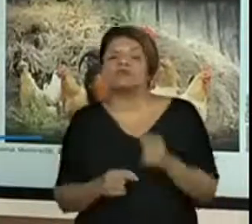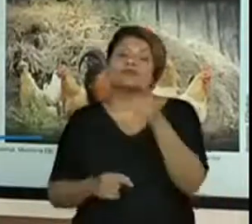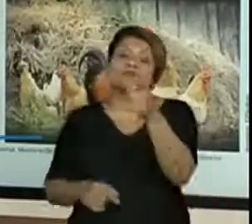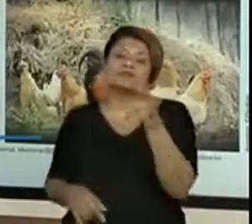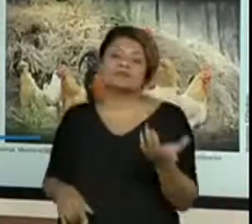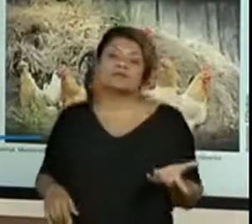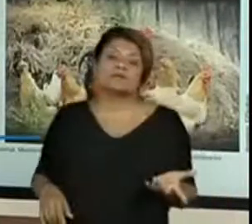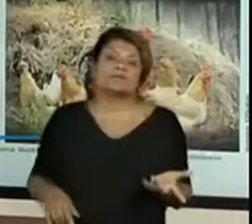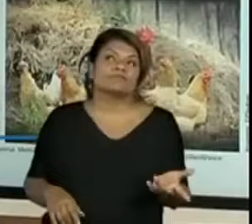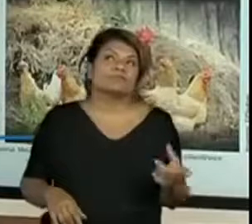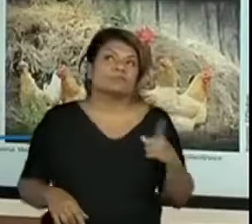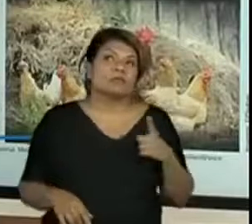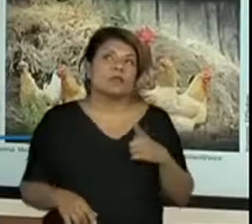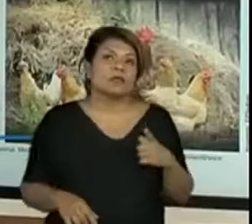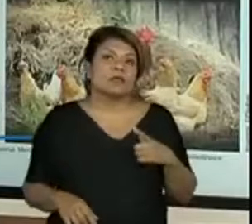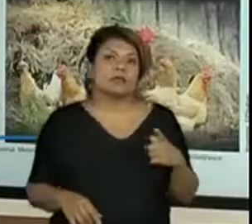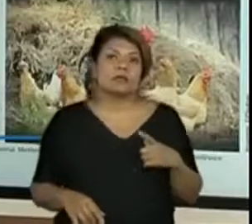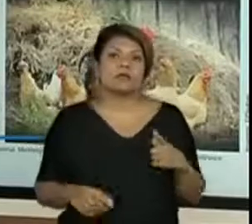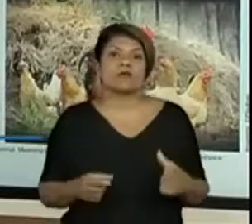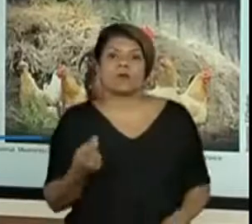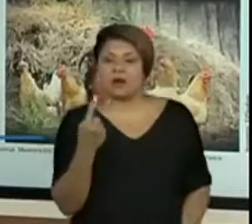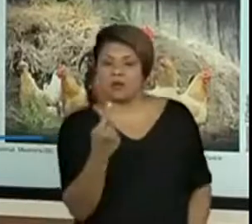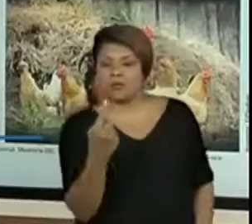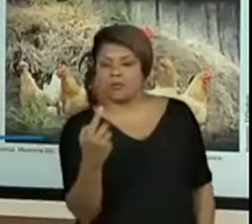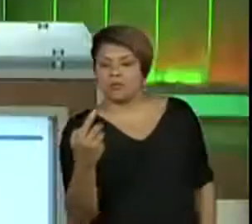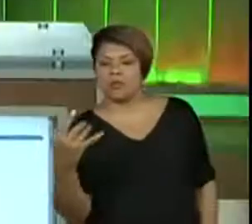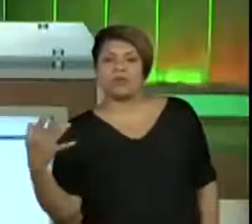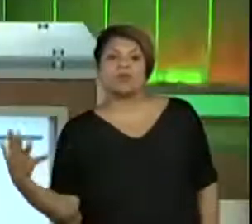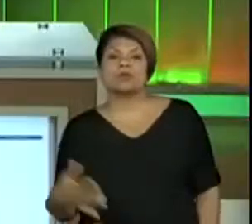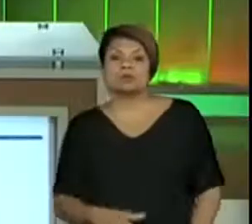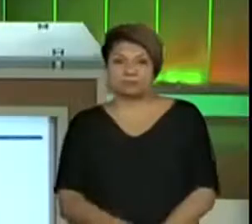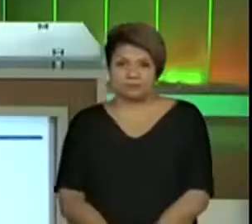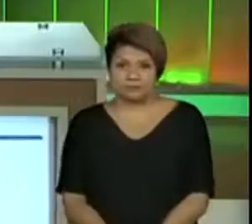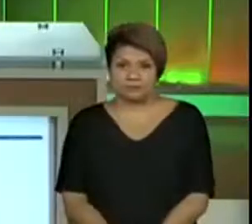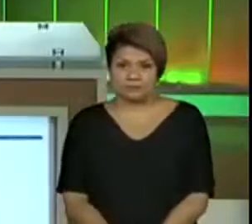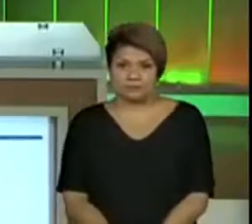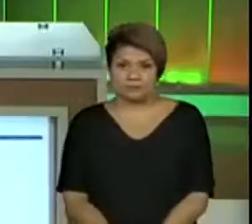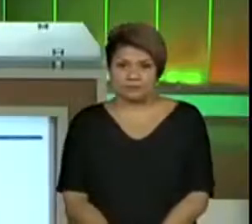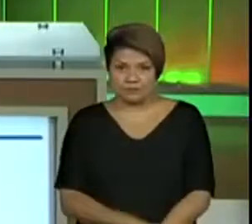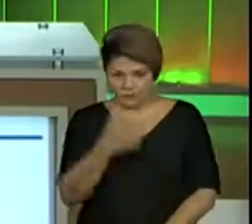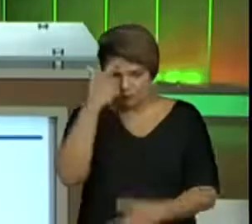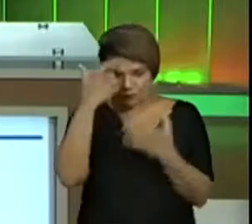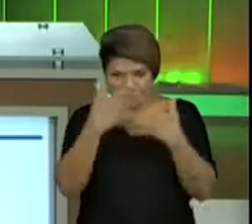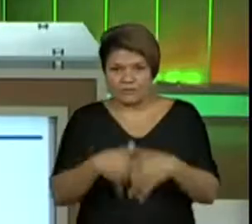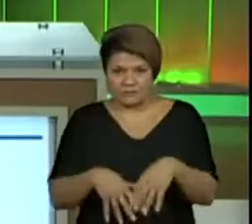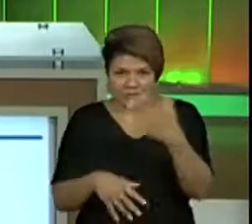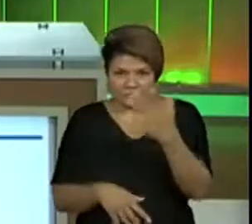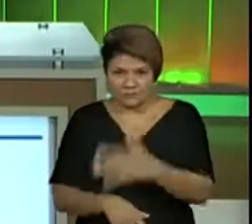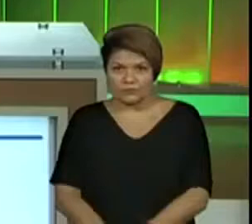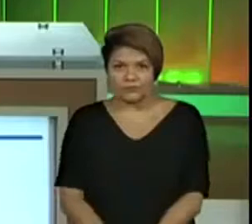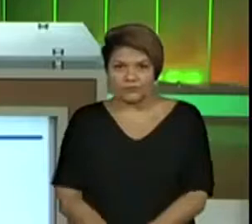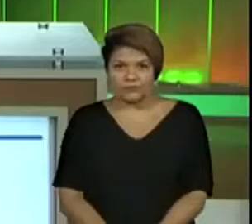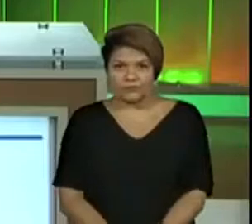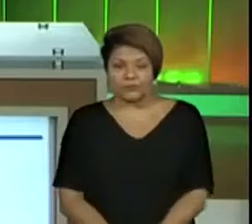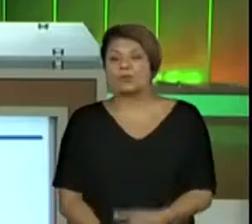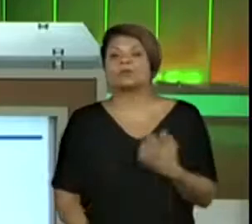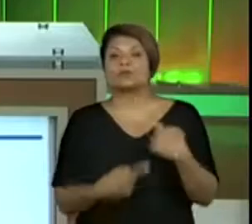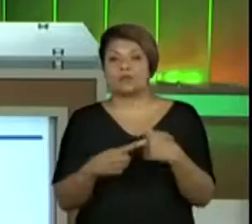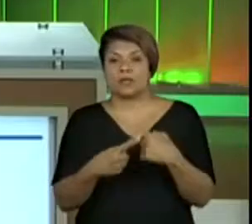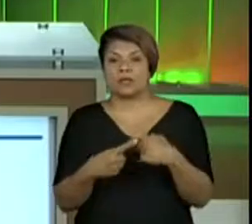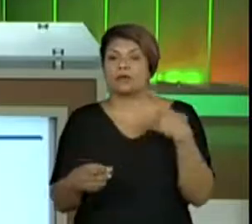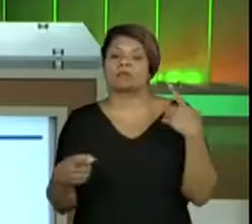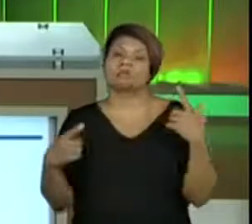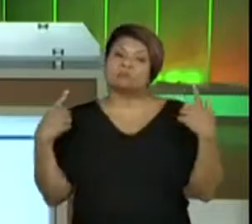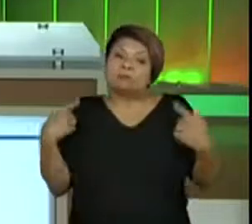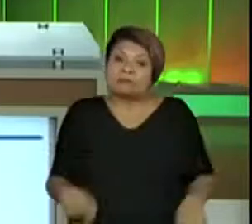de contagem, ter conhecimentos a respeito de contagem? Vamos pensar nisso? Por quê? Porque era